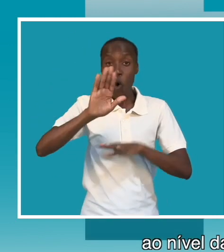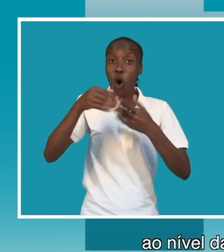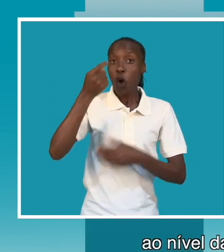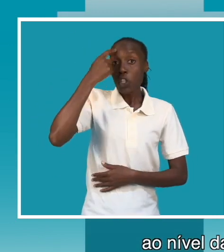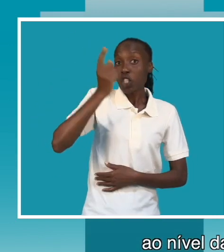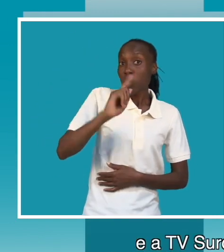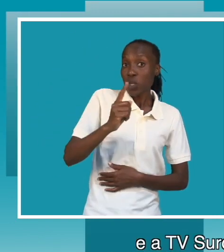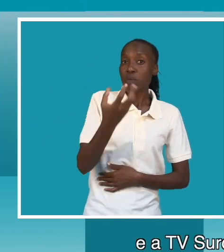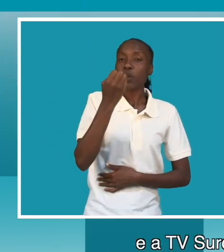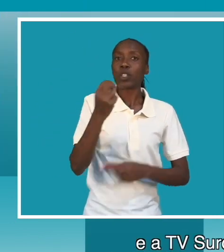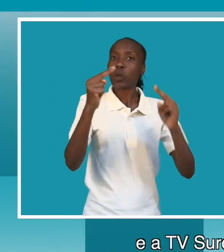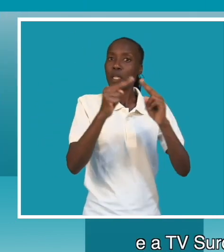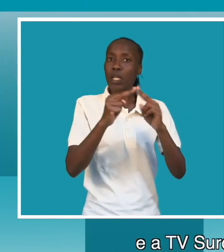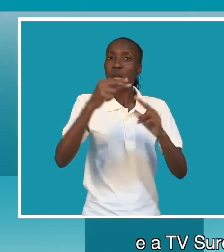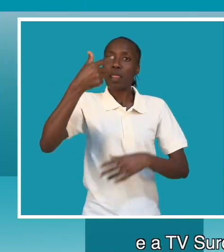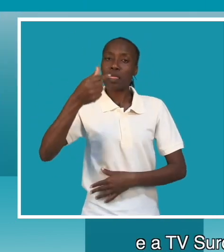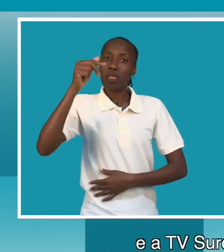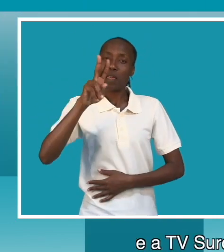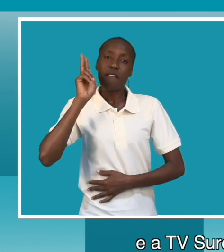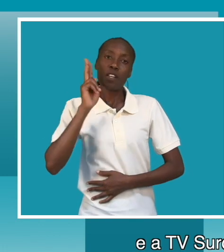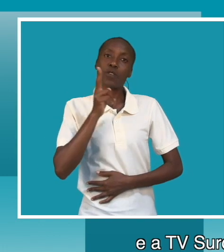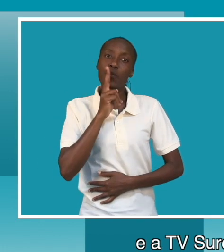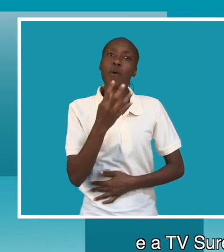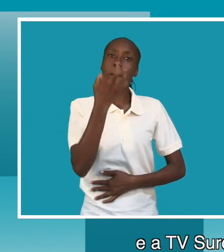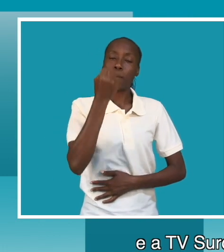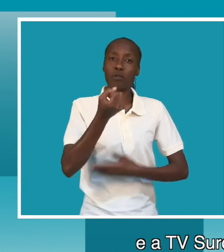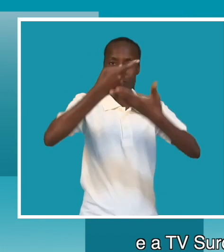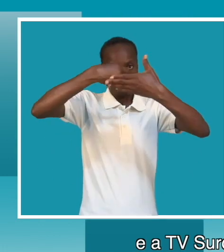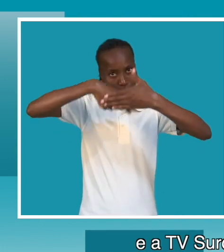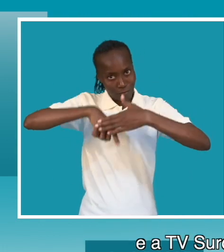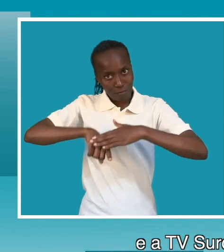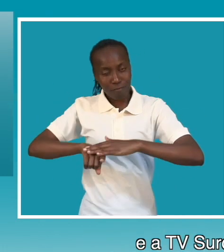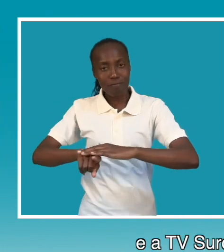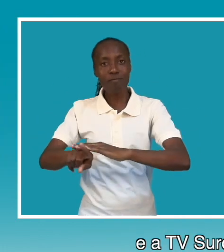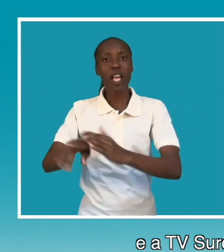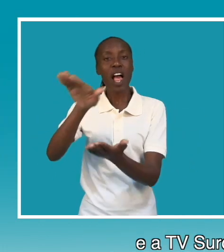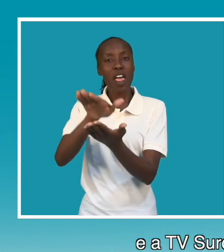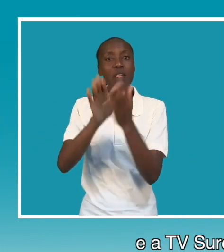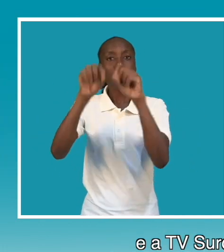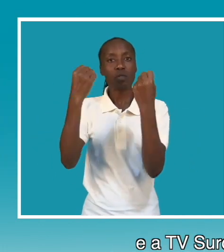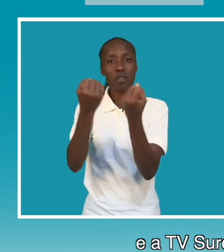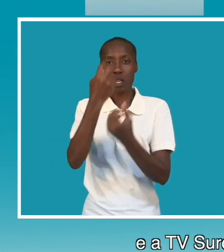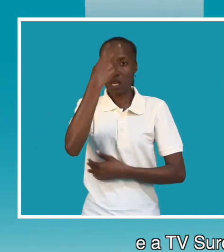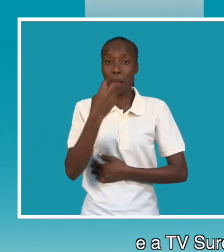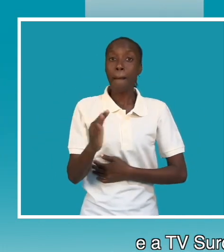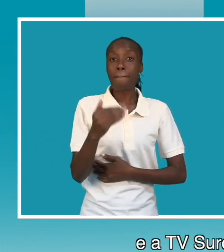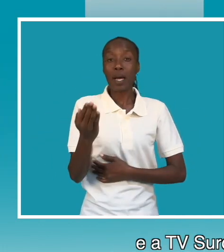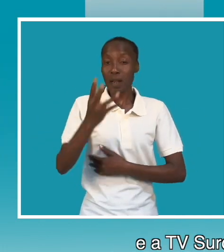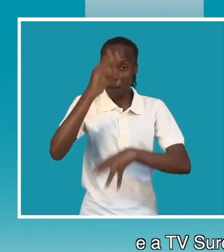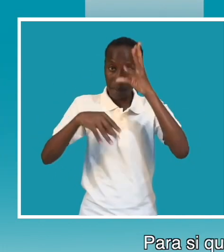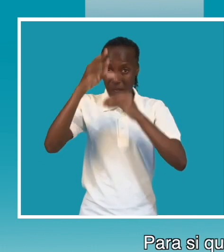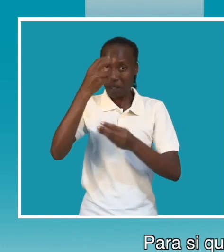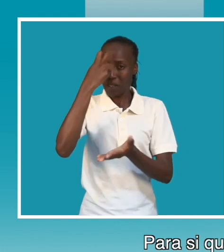contacte a TV surda, a TV surda vai fazer chegar até a delegação da cama para aprender o Braille e a